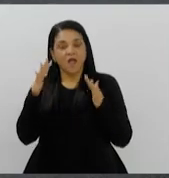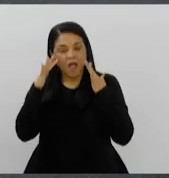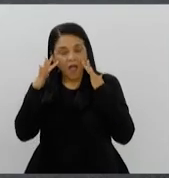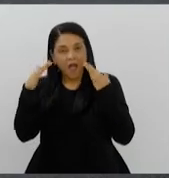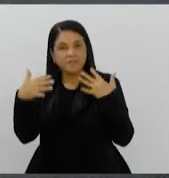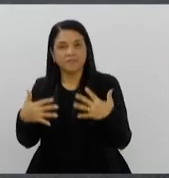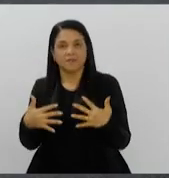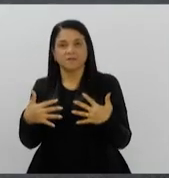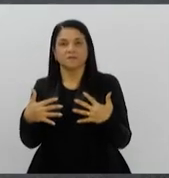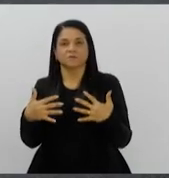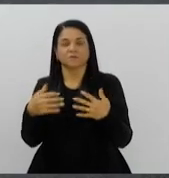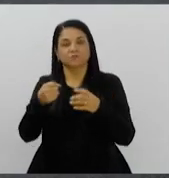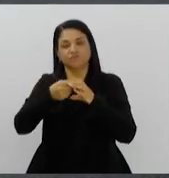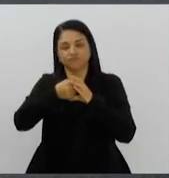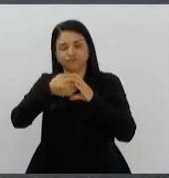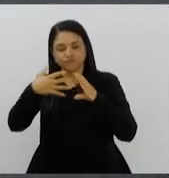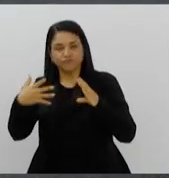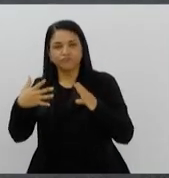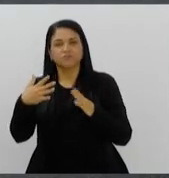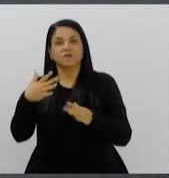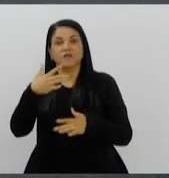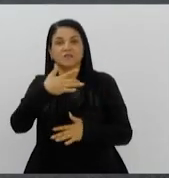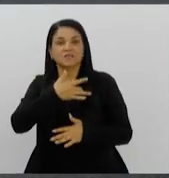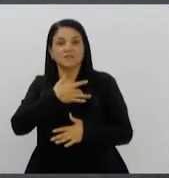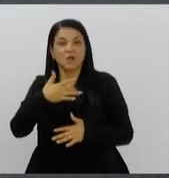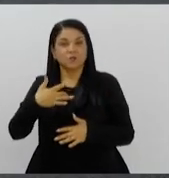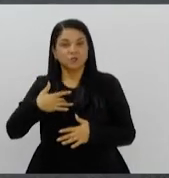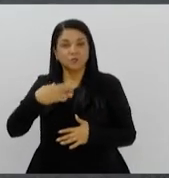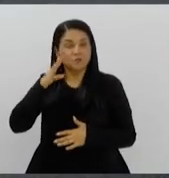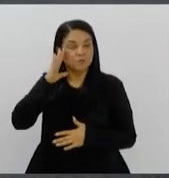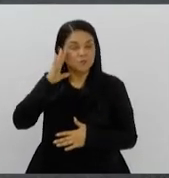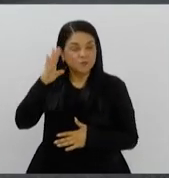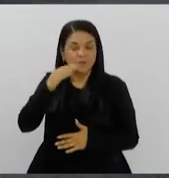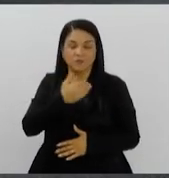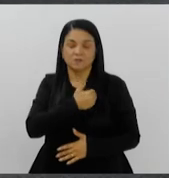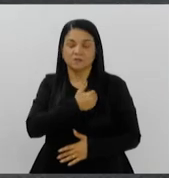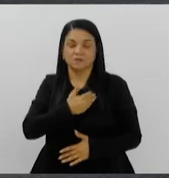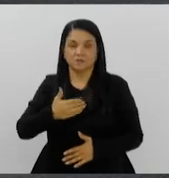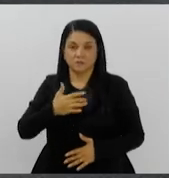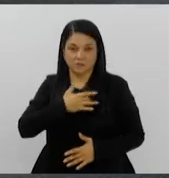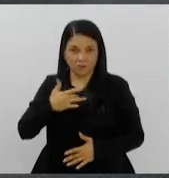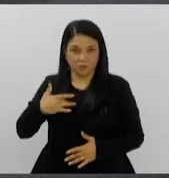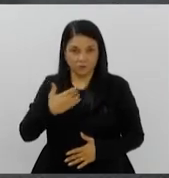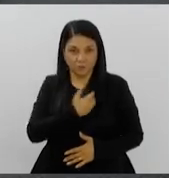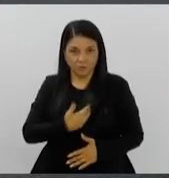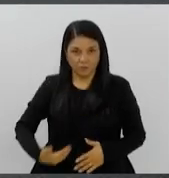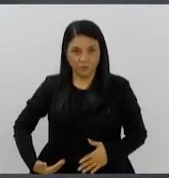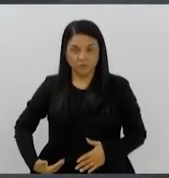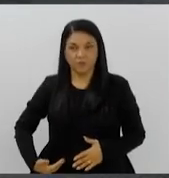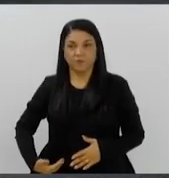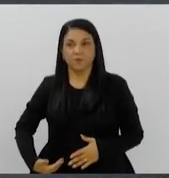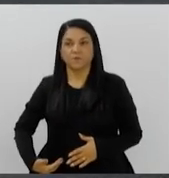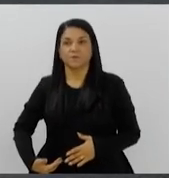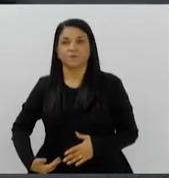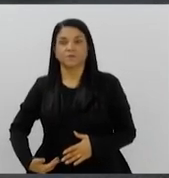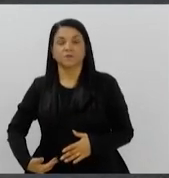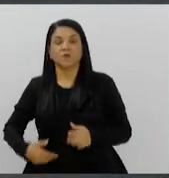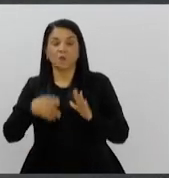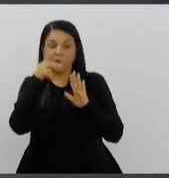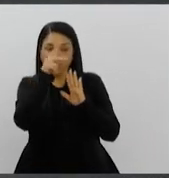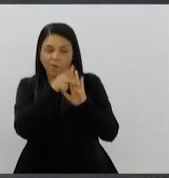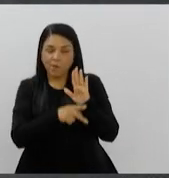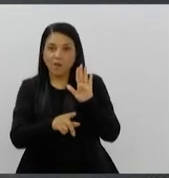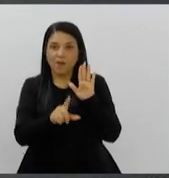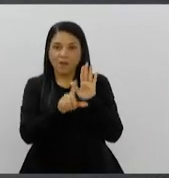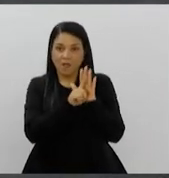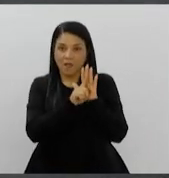para esse aspecto da saúde, especialmente da saúde pública, mas não só. E o referido projeto de lei, ele